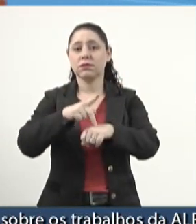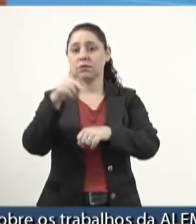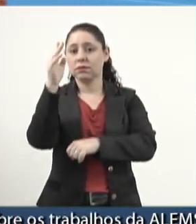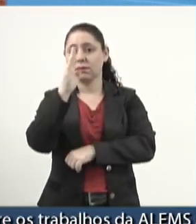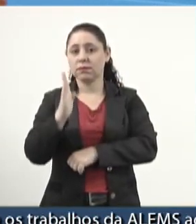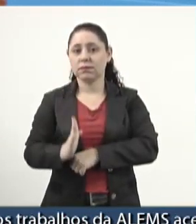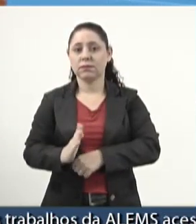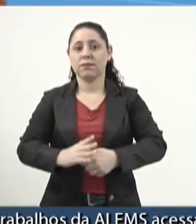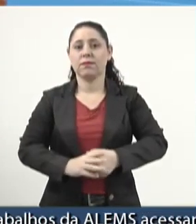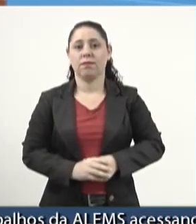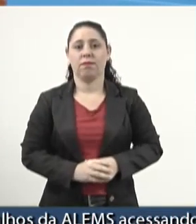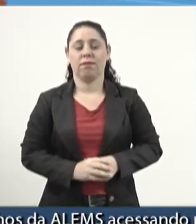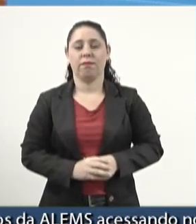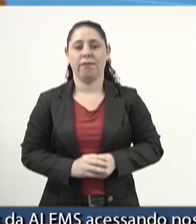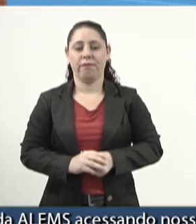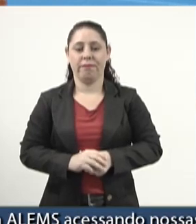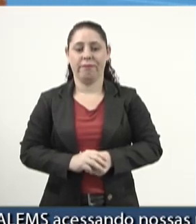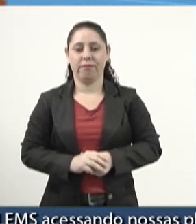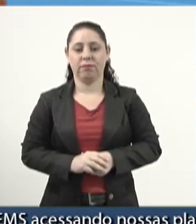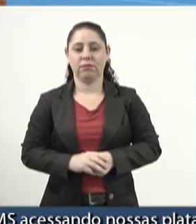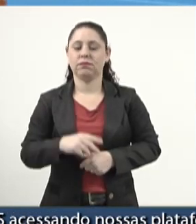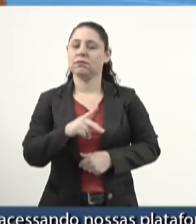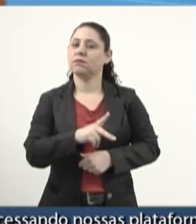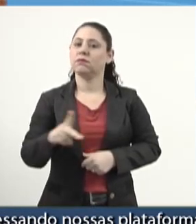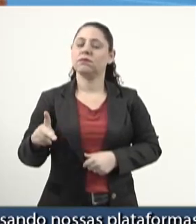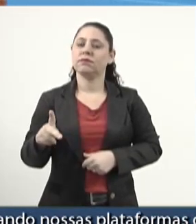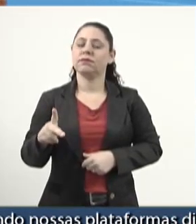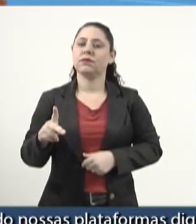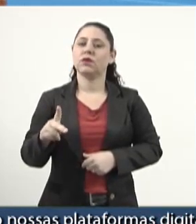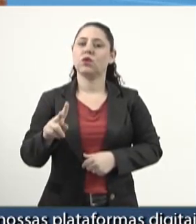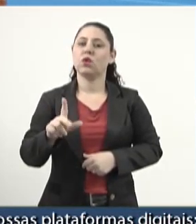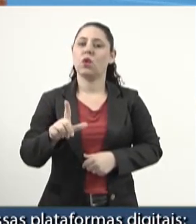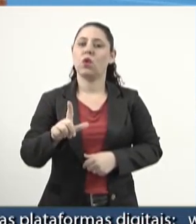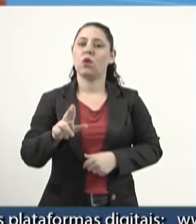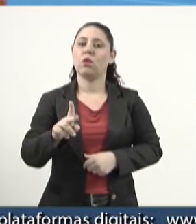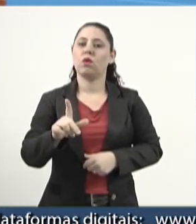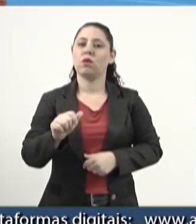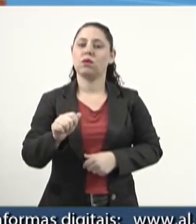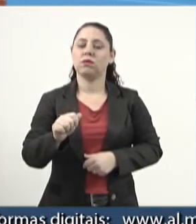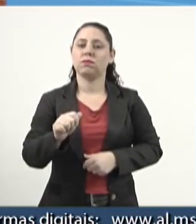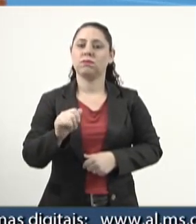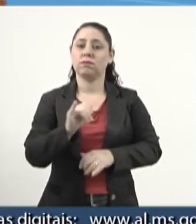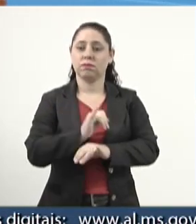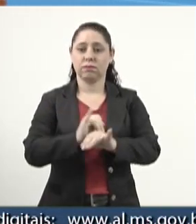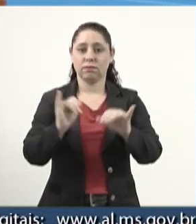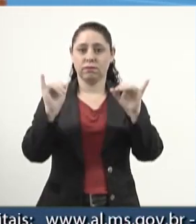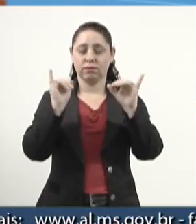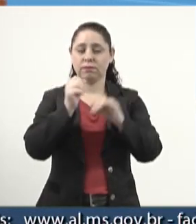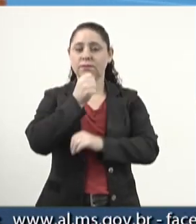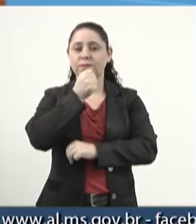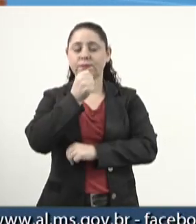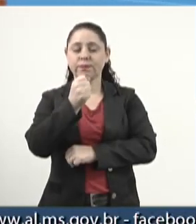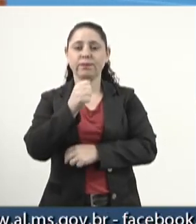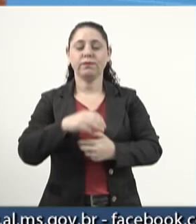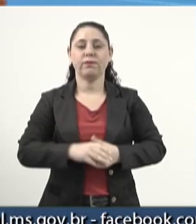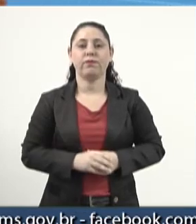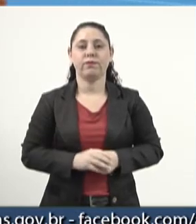Brasil. O presidente Lula, segundo informações da imprensa,